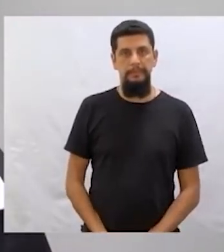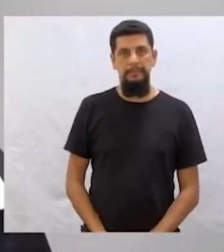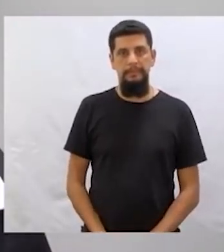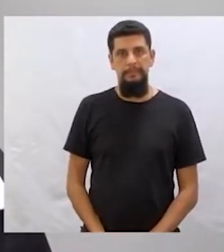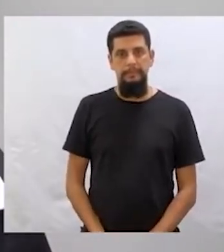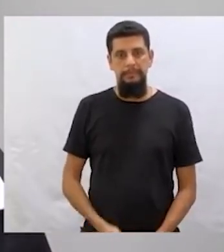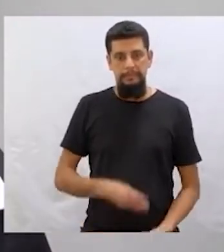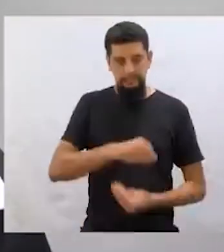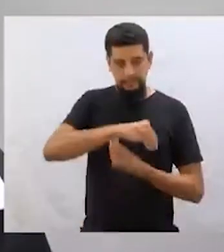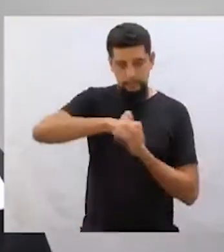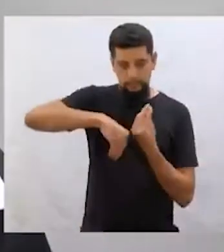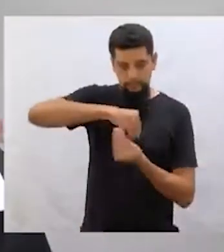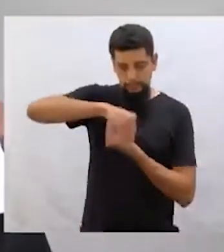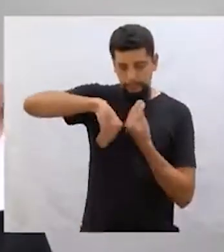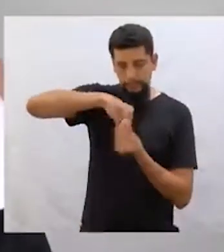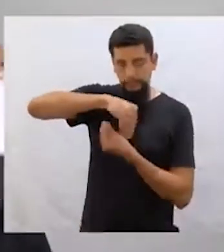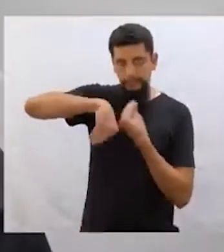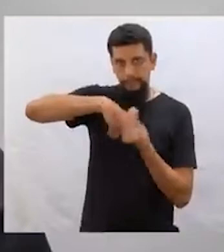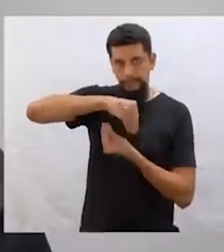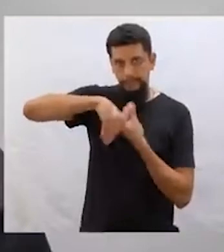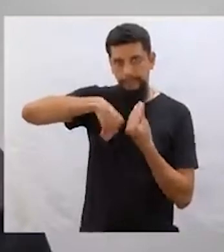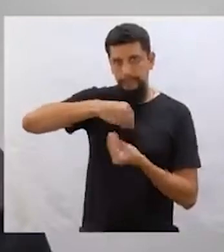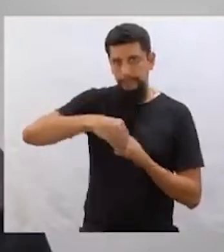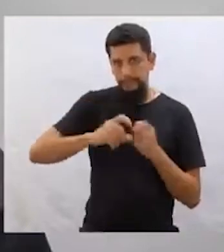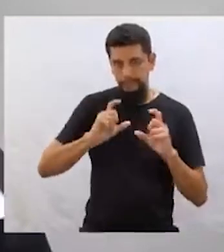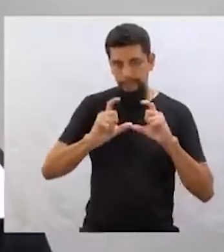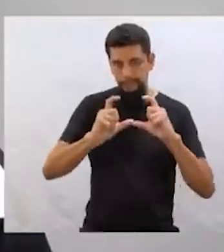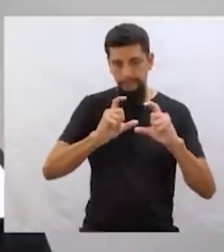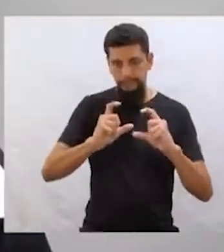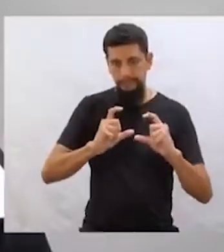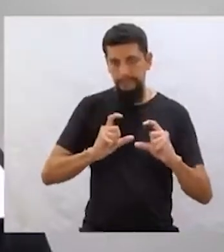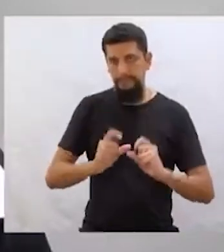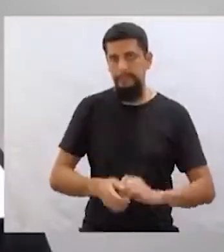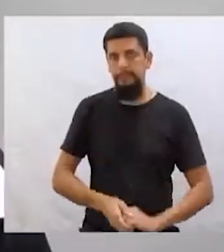Então, vamos... Mistura bem, professora. Mistura lá.